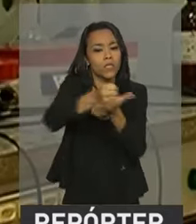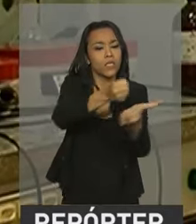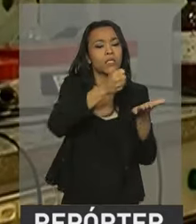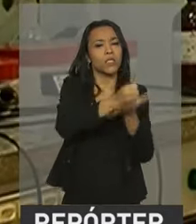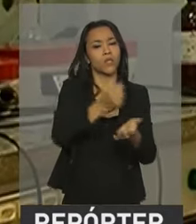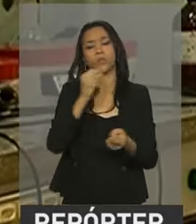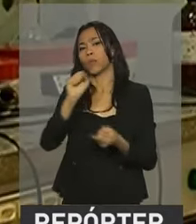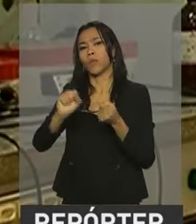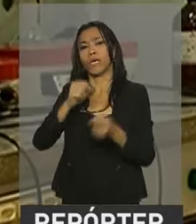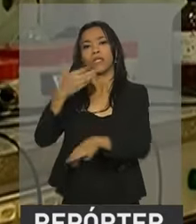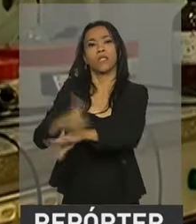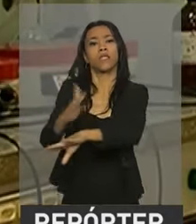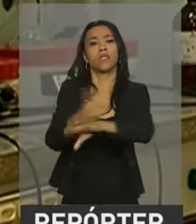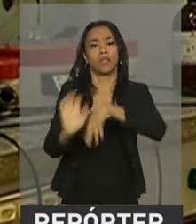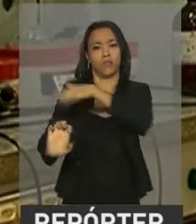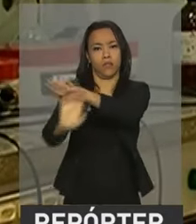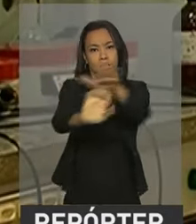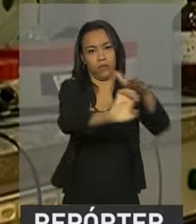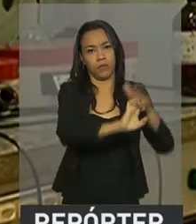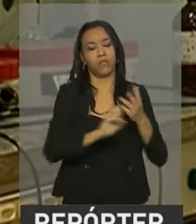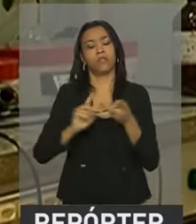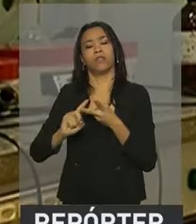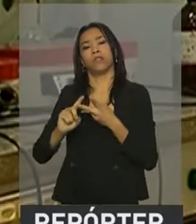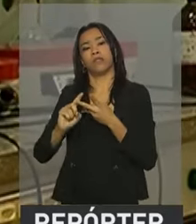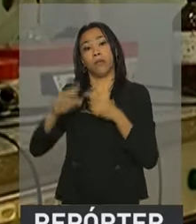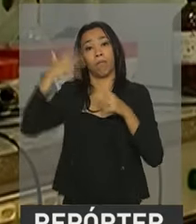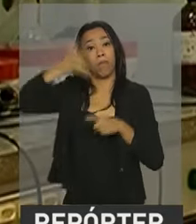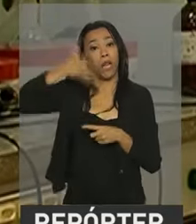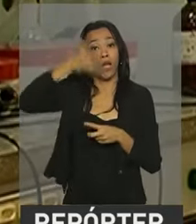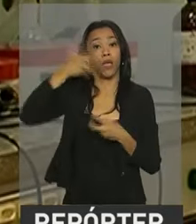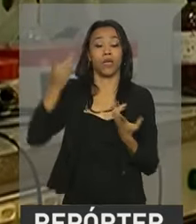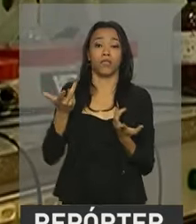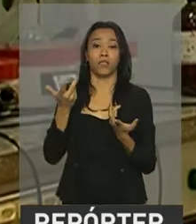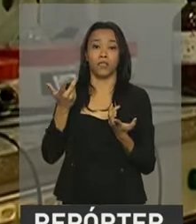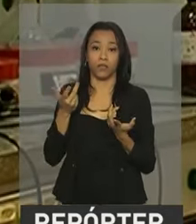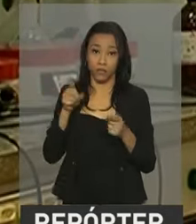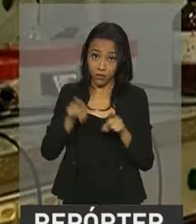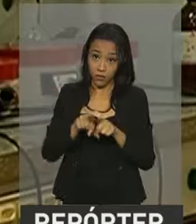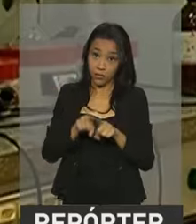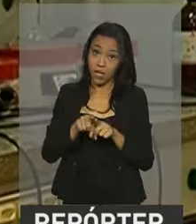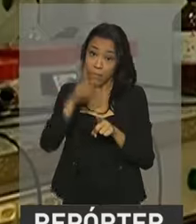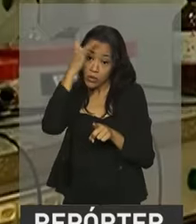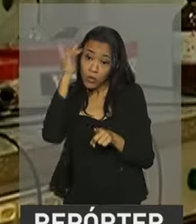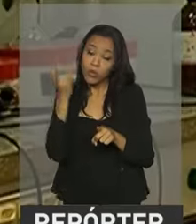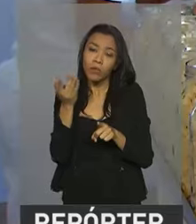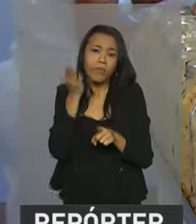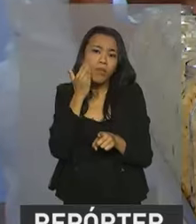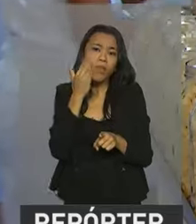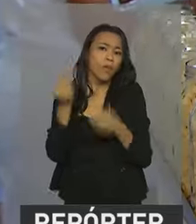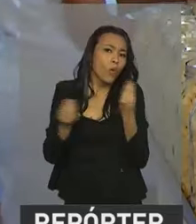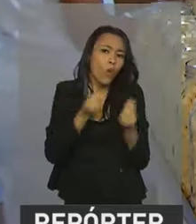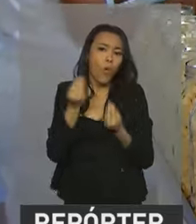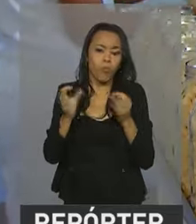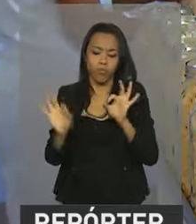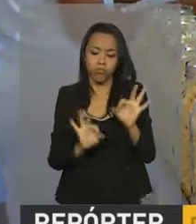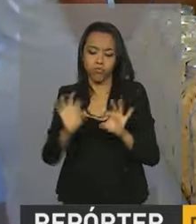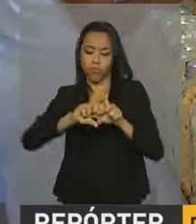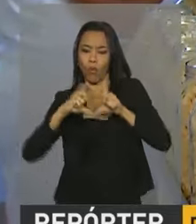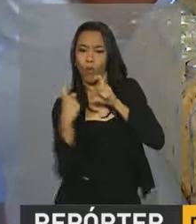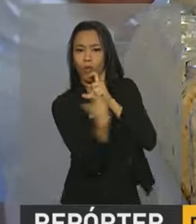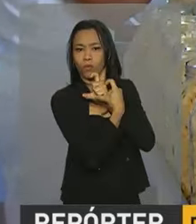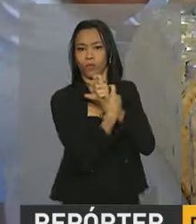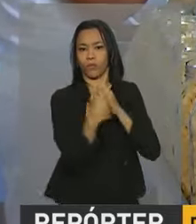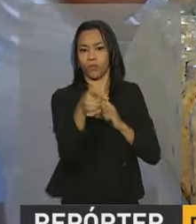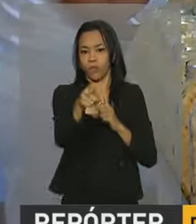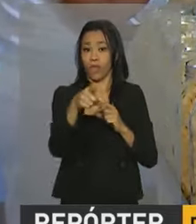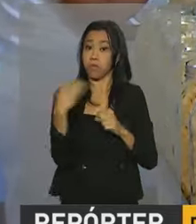treinamentos entre palestras que a gente dá acompanhamentos para esse produtor sobre o rótulo isso é muito importante viu porque